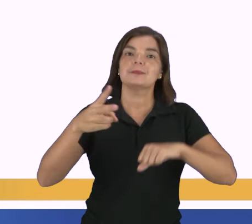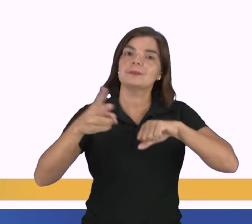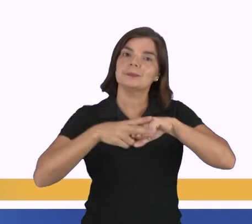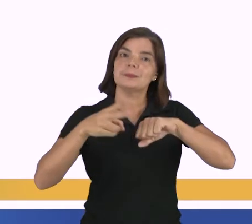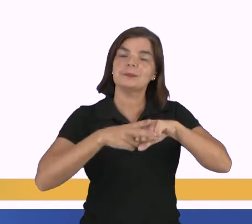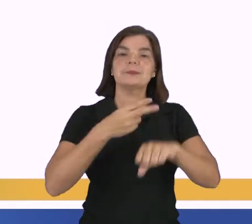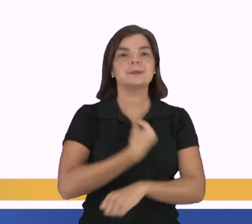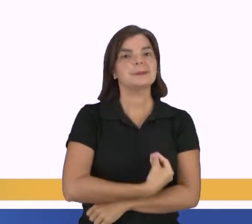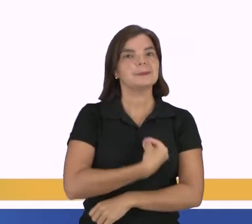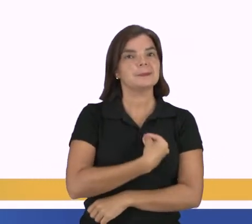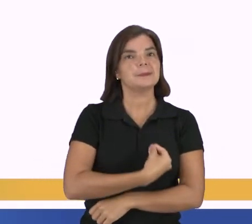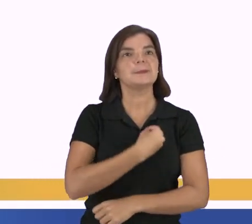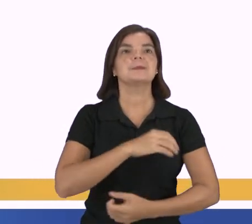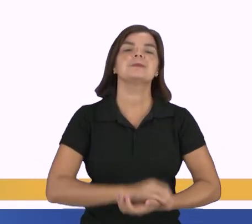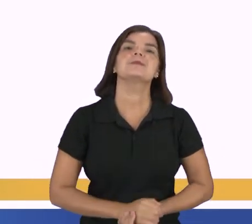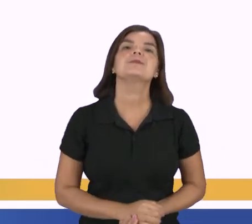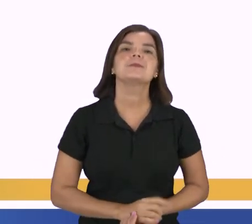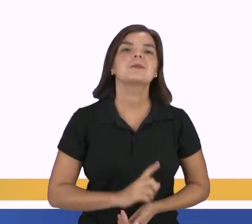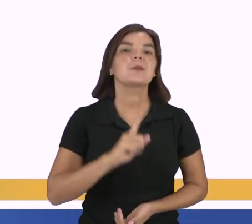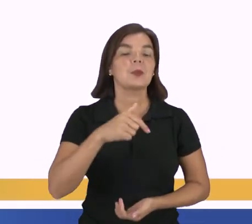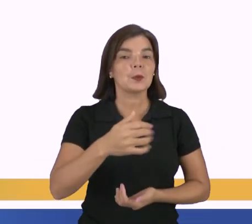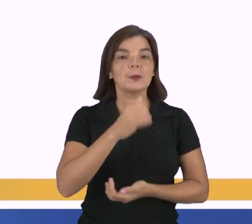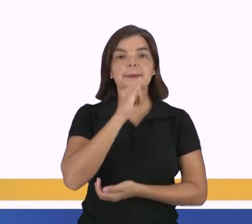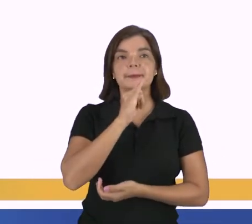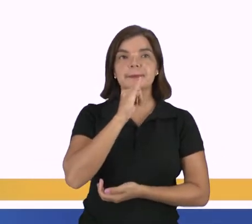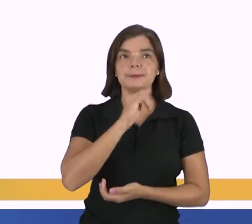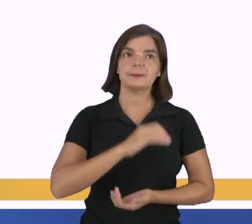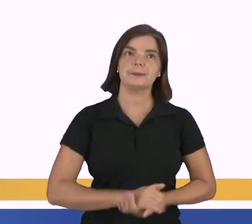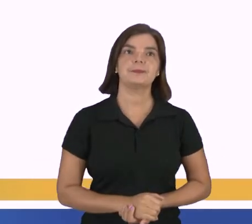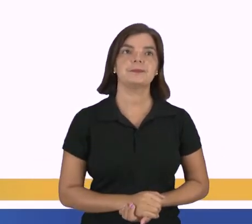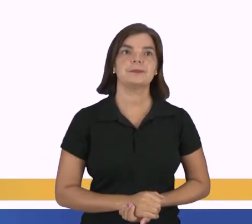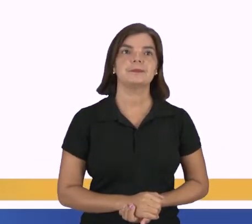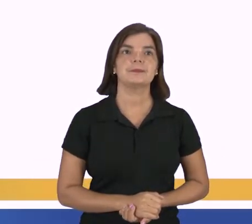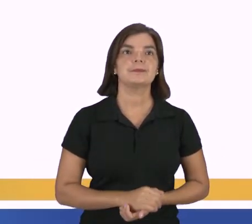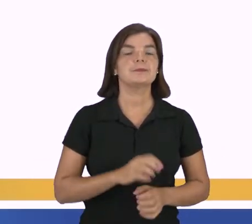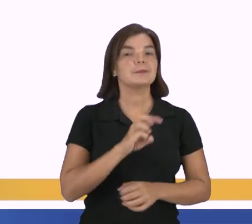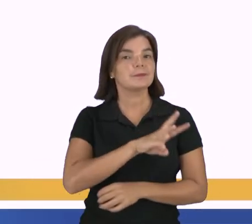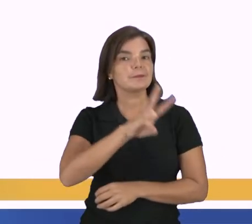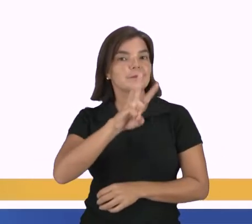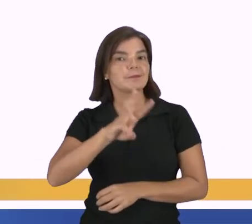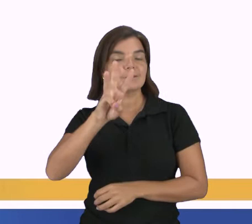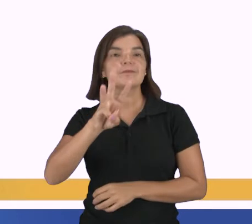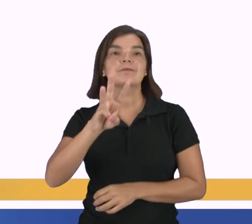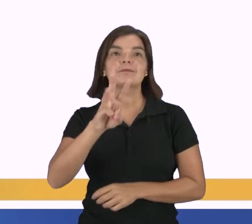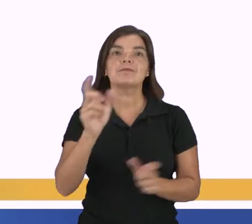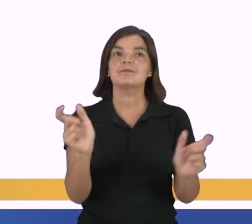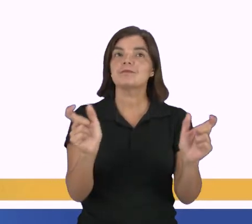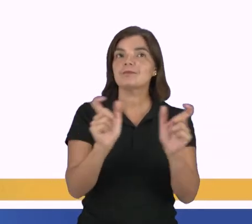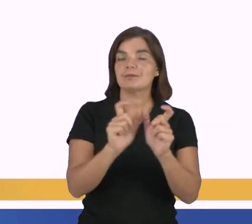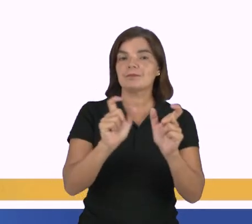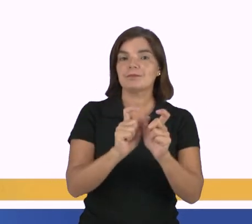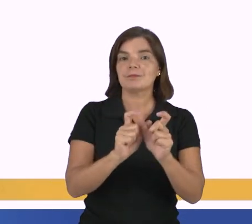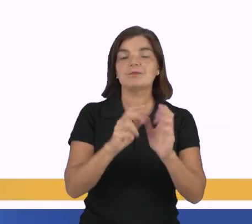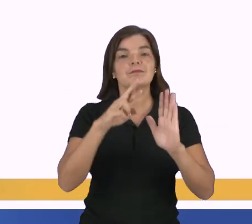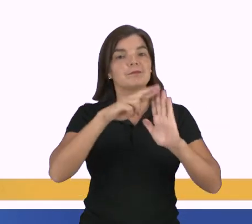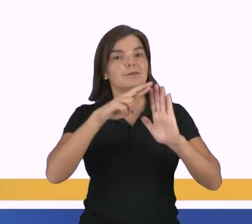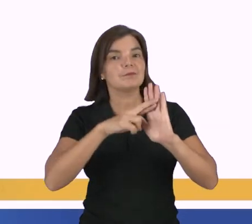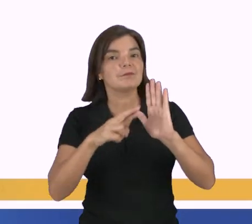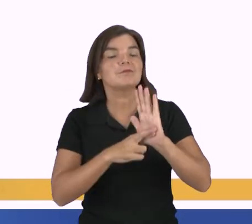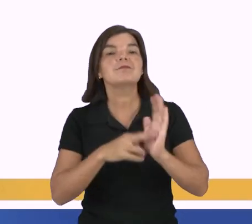presente, tá? Olha aqui mais alguns exemplos. Sites preenchem rotina de crianças, está ali marcado,